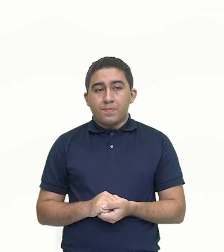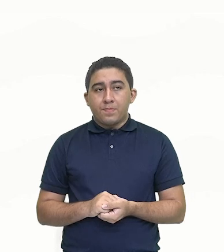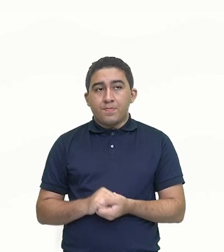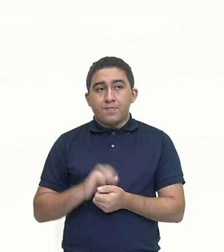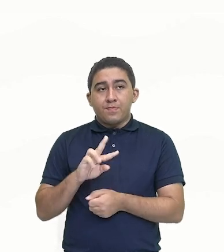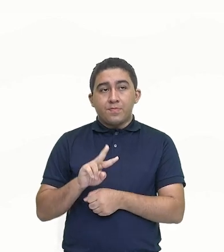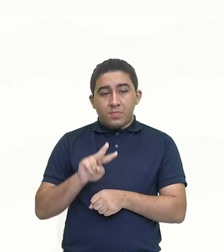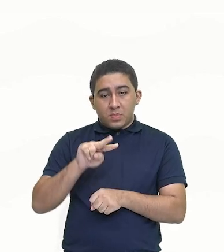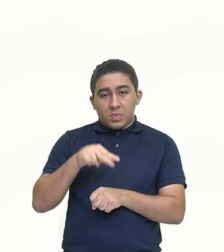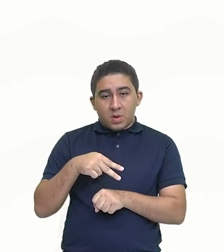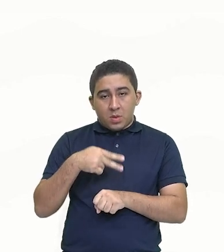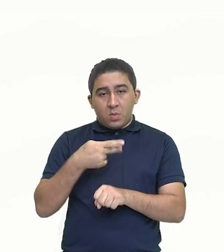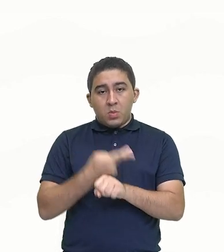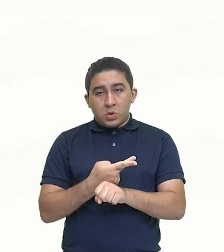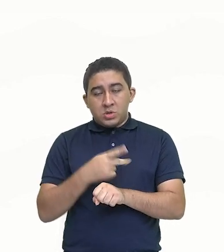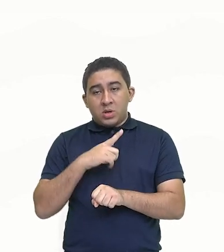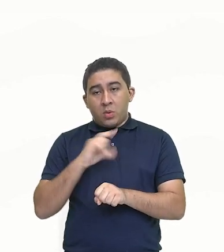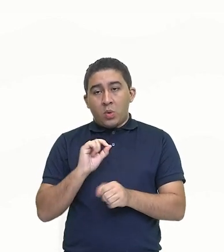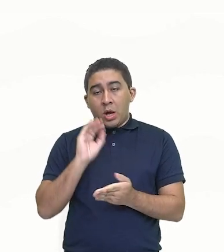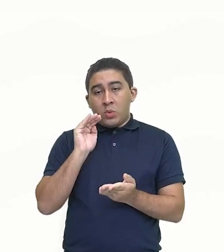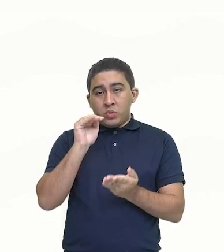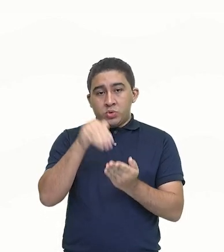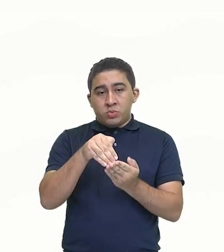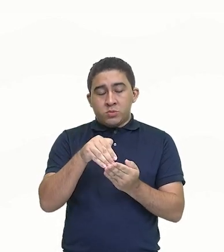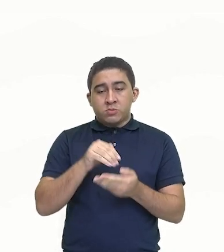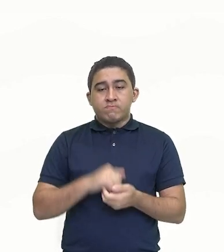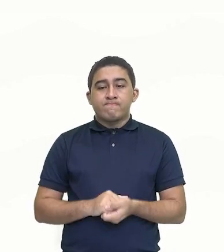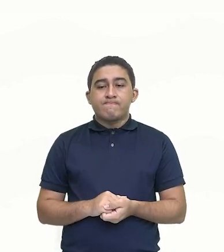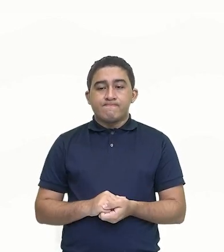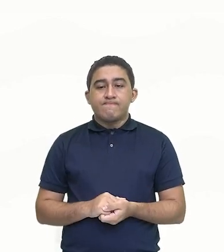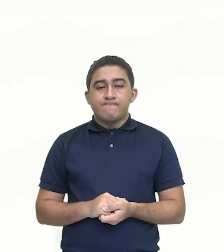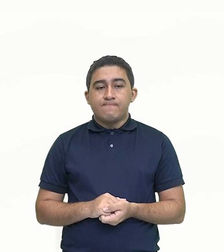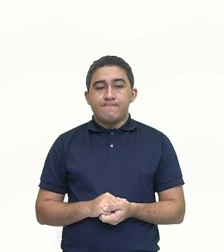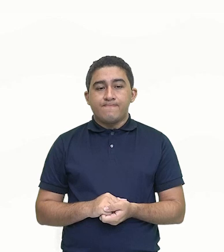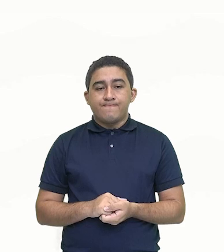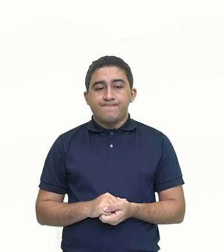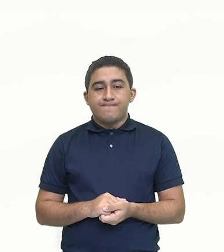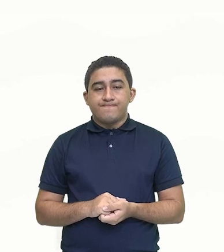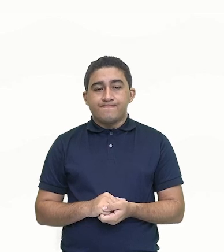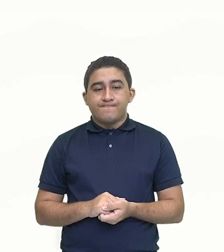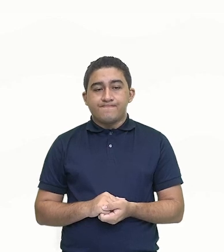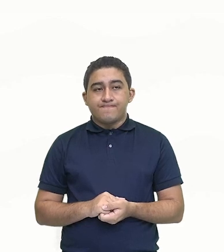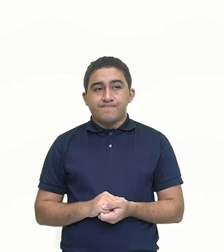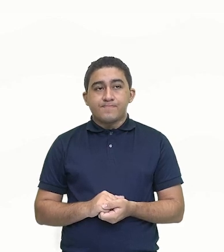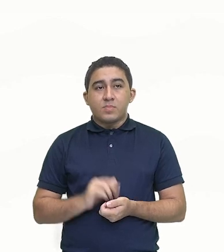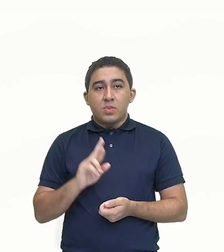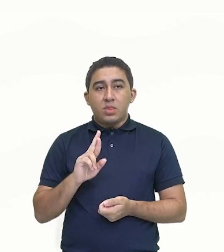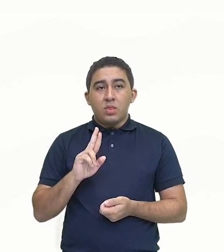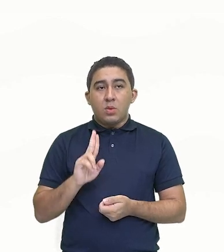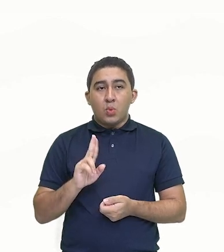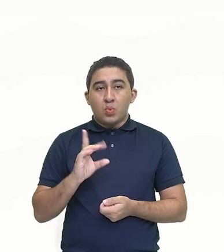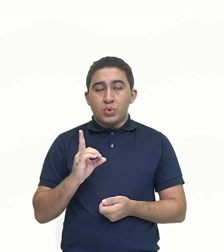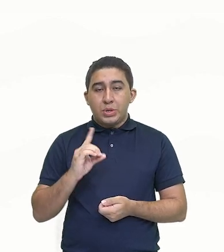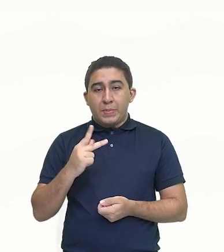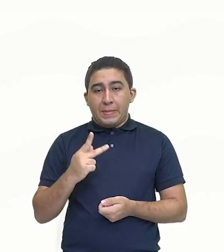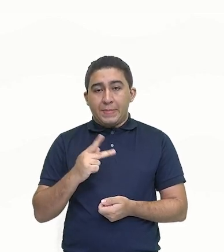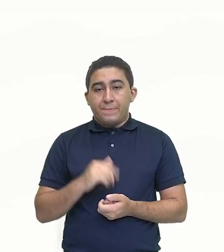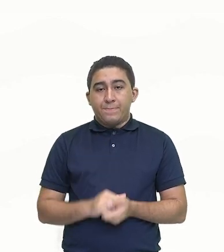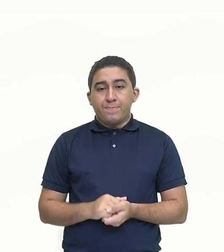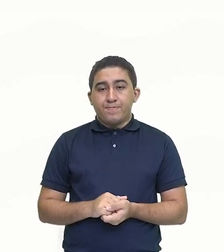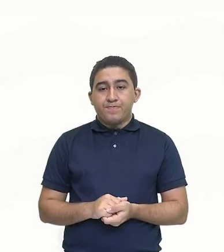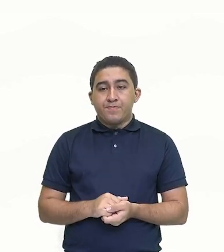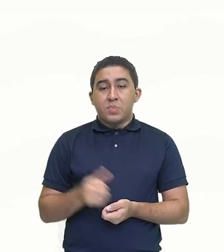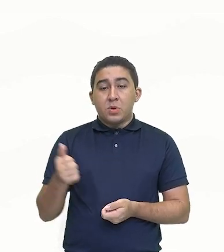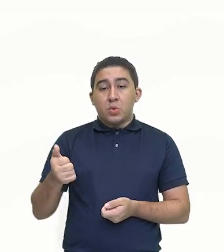parte aqui, nós temos a última parte do ciclo, que é a regeneração da ribulose, né, onde as